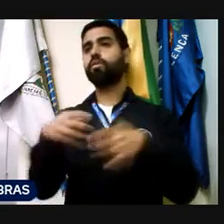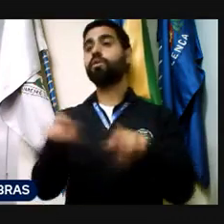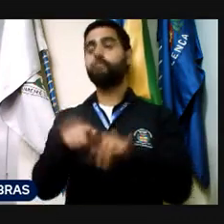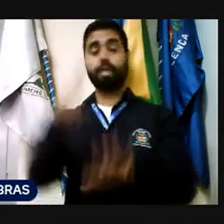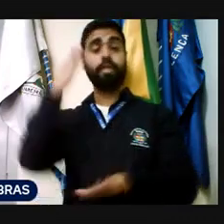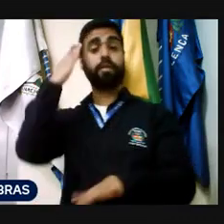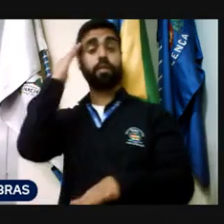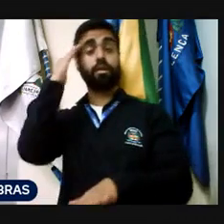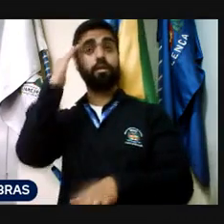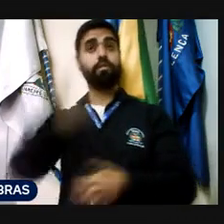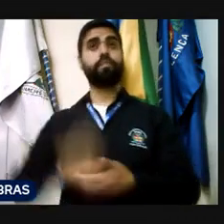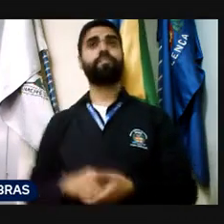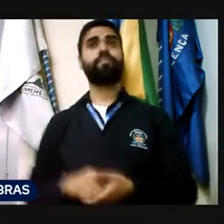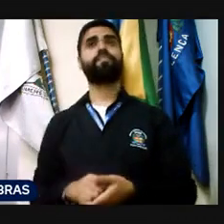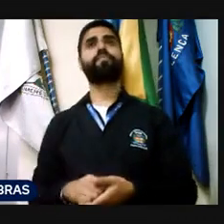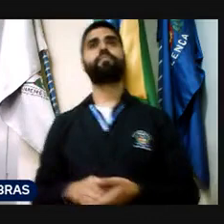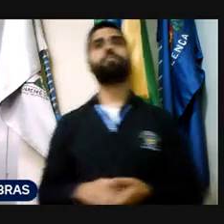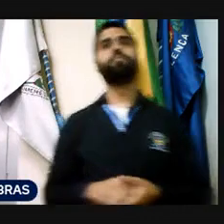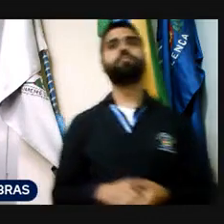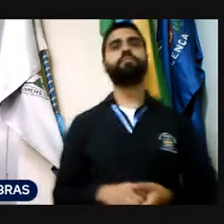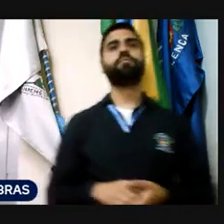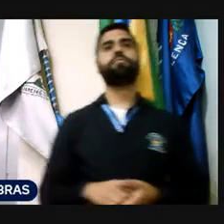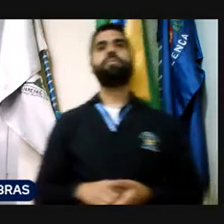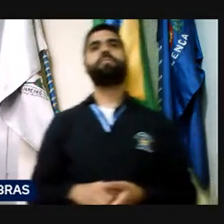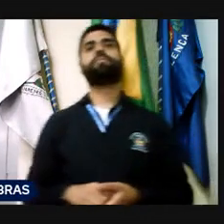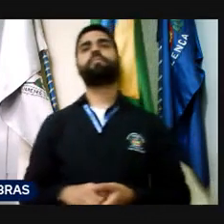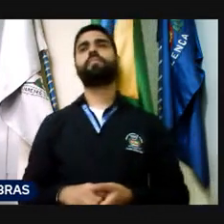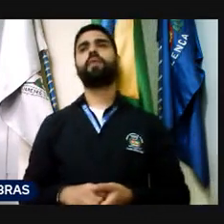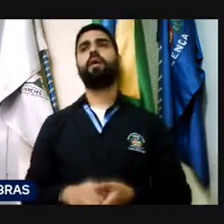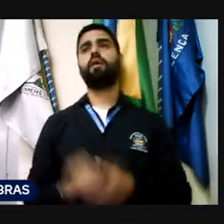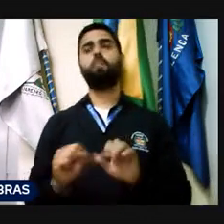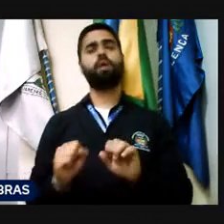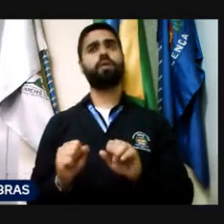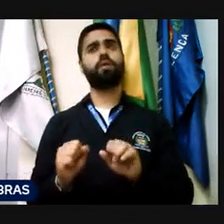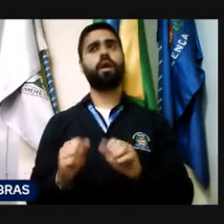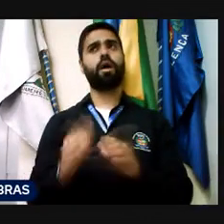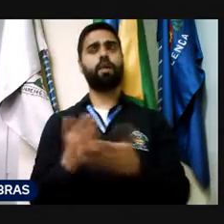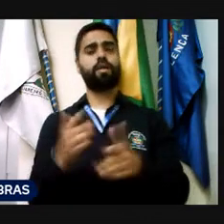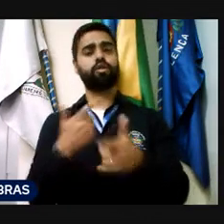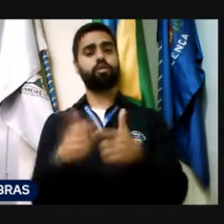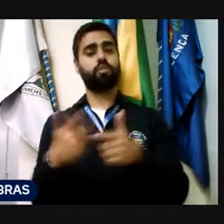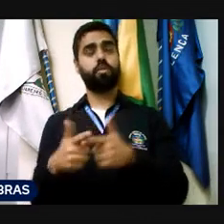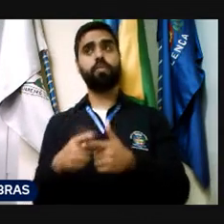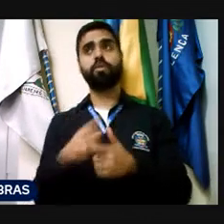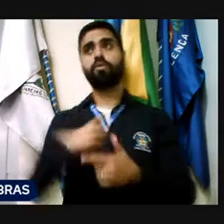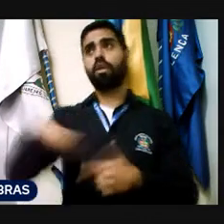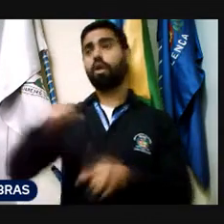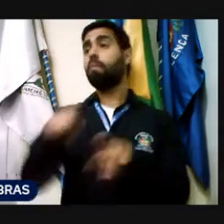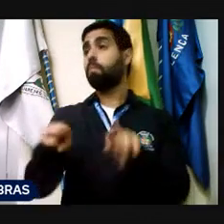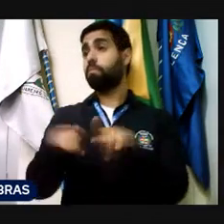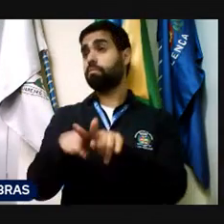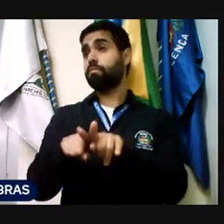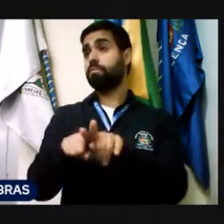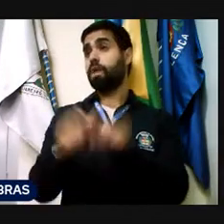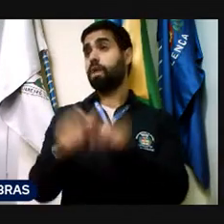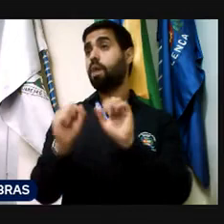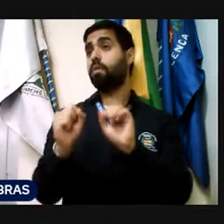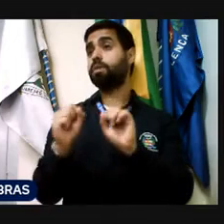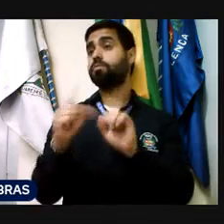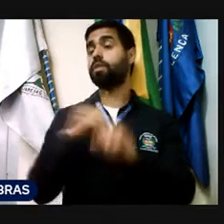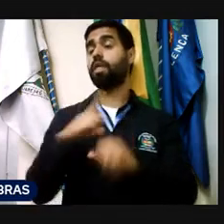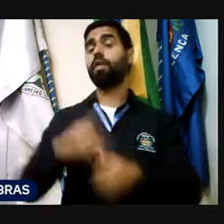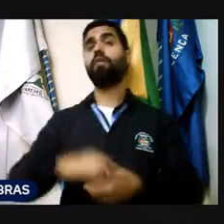entende, para que esses problemas sejam sanados e nós possamos trazer aqui aquilo